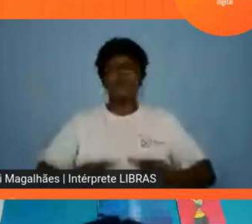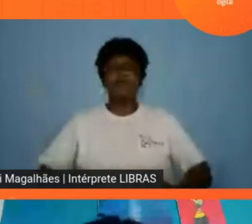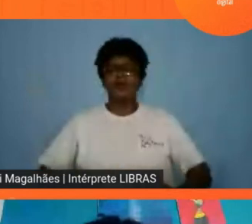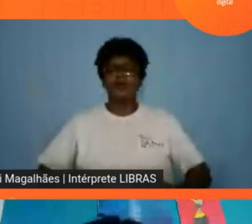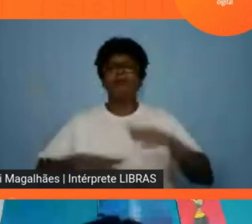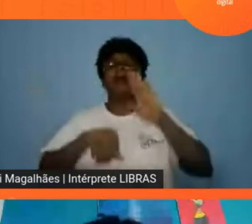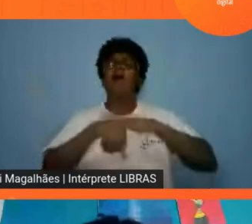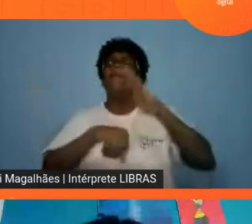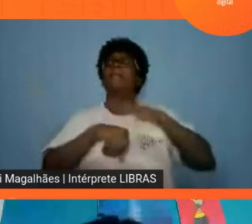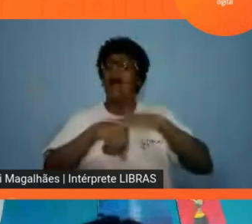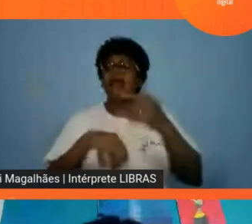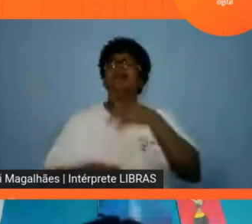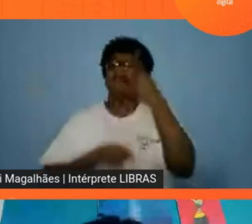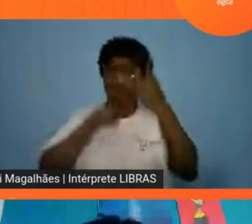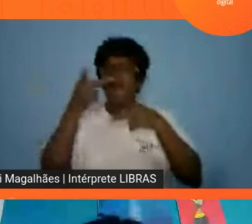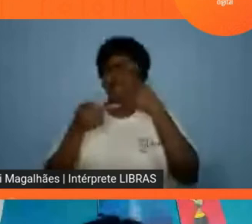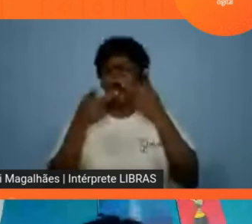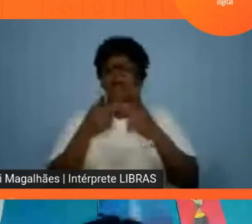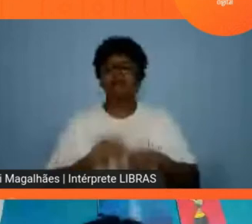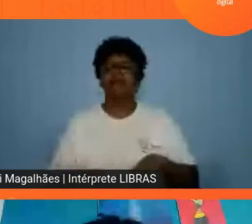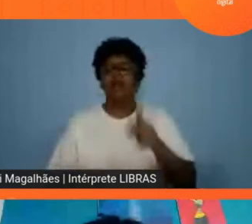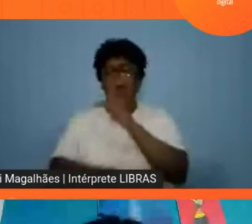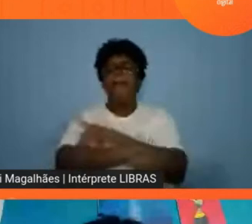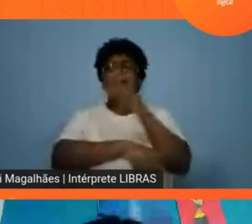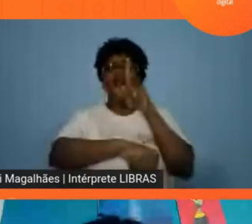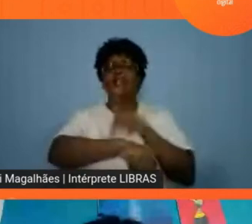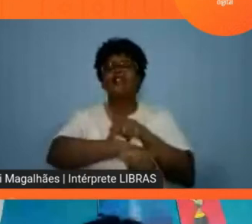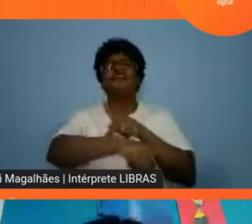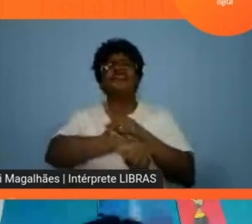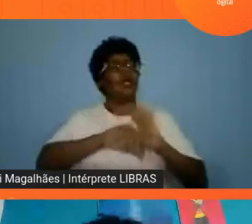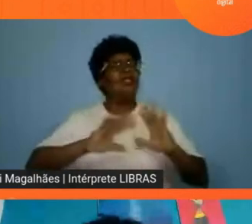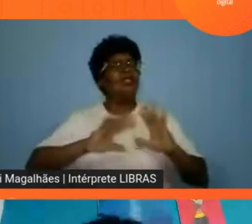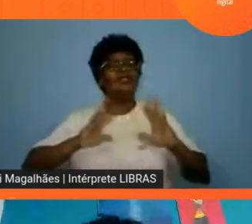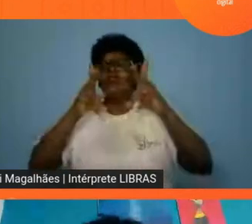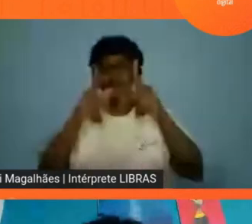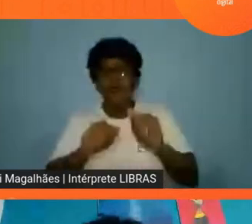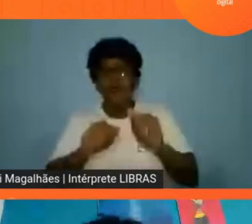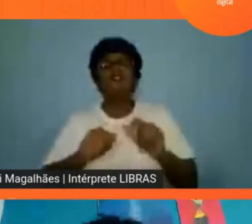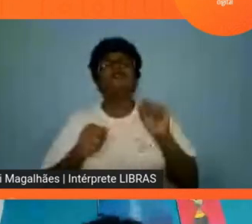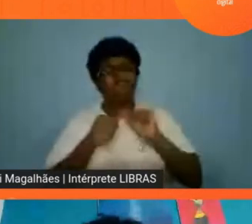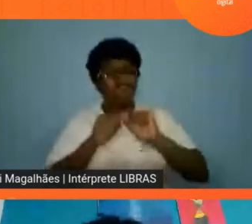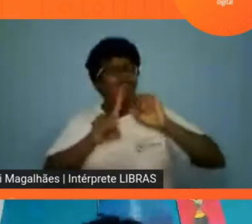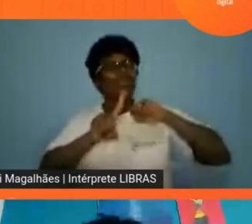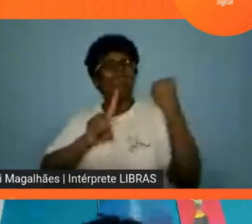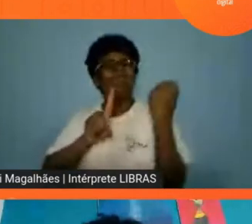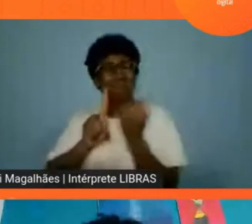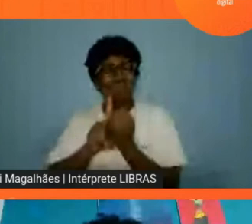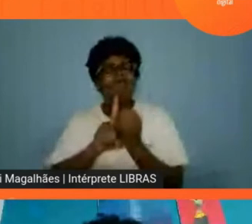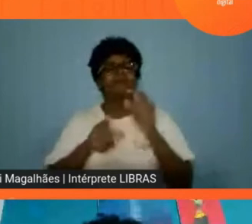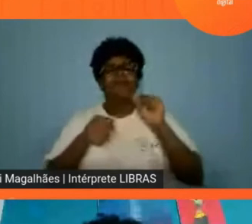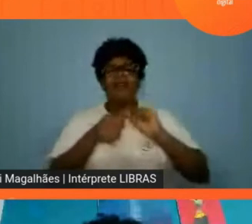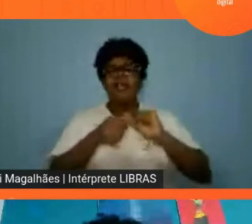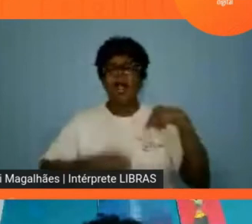também a pedagogia decolonial, uma nova forma da gente conseguir enxergar a nossa realidade